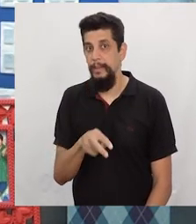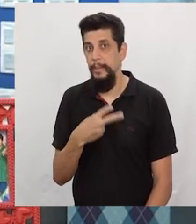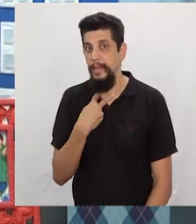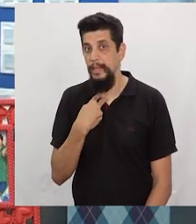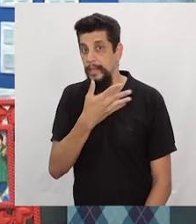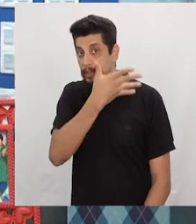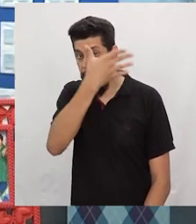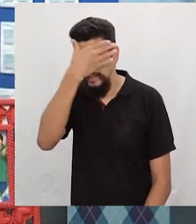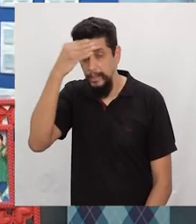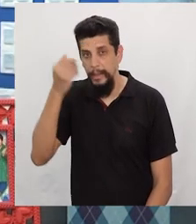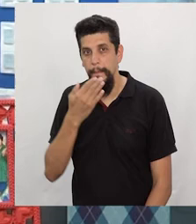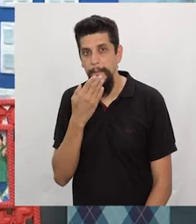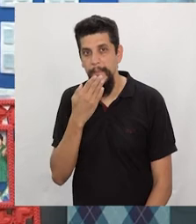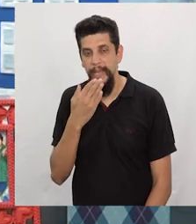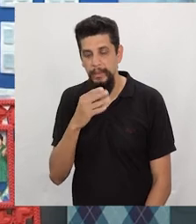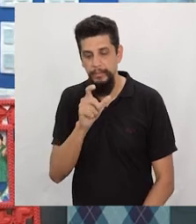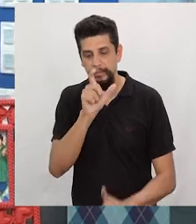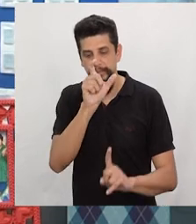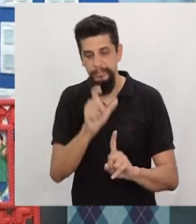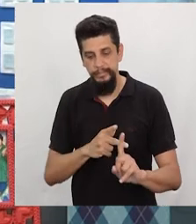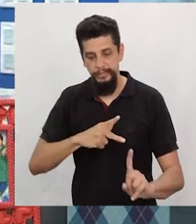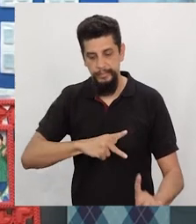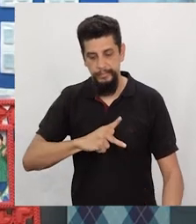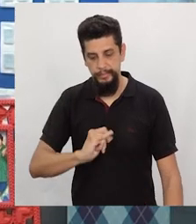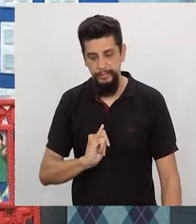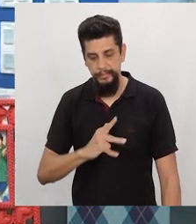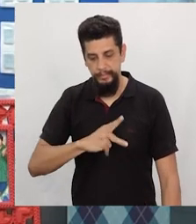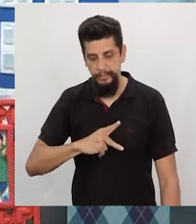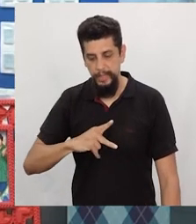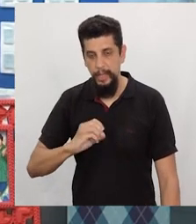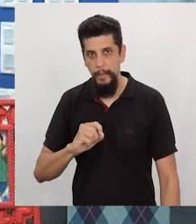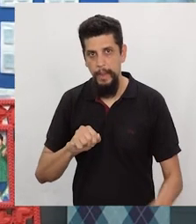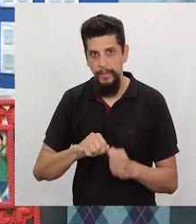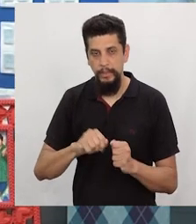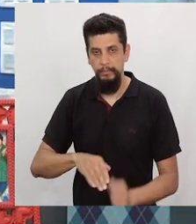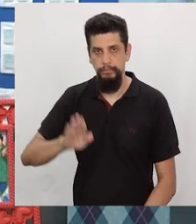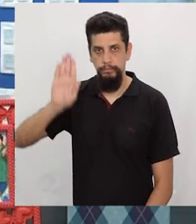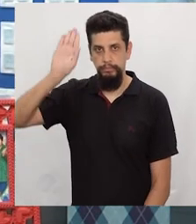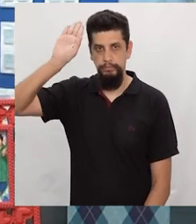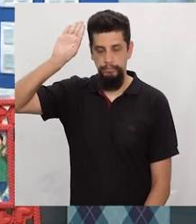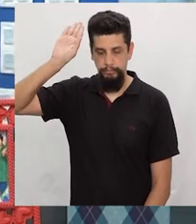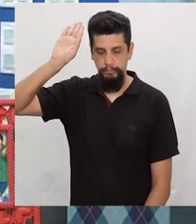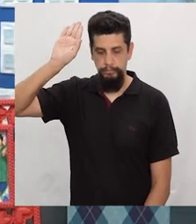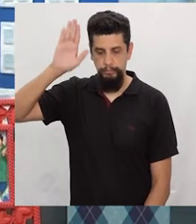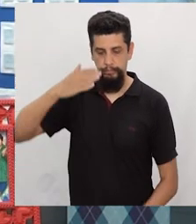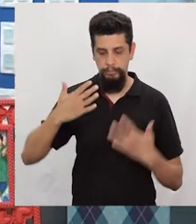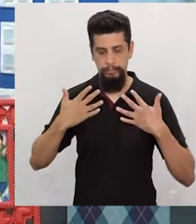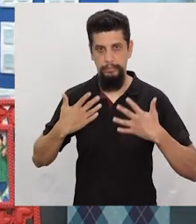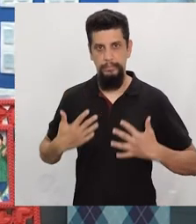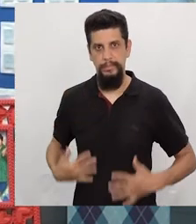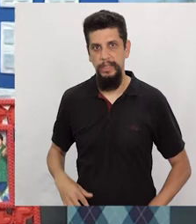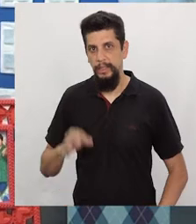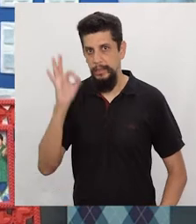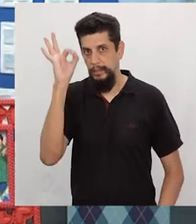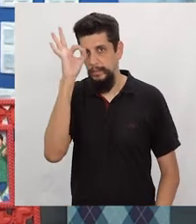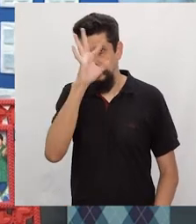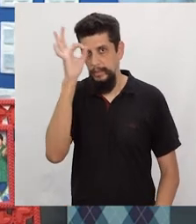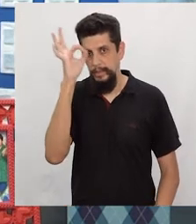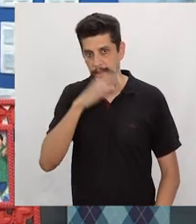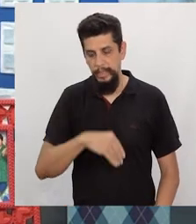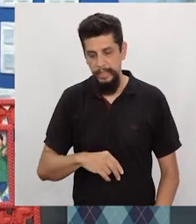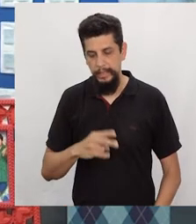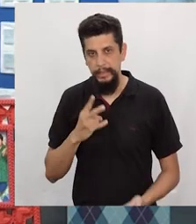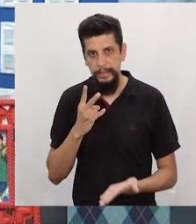Não se esqueçam de pedir ao novato Pipo para fazer o juramento da capa verde. Que